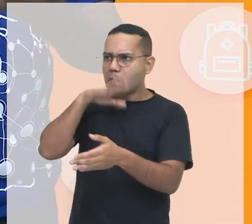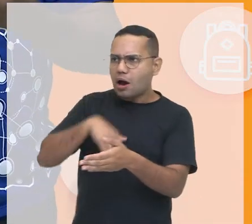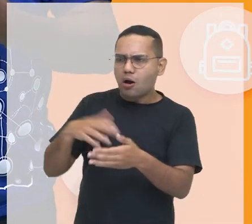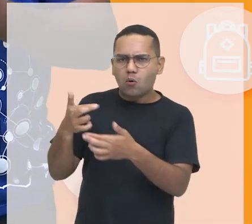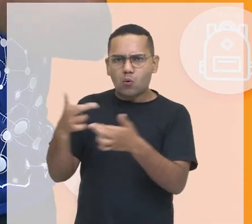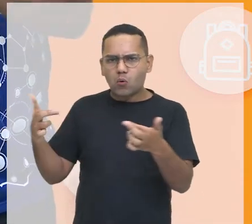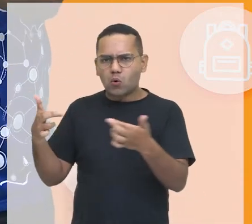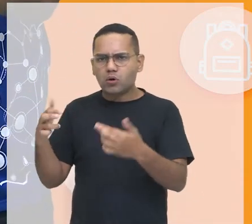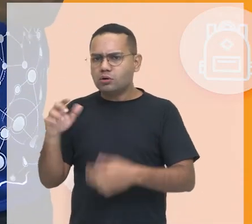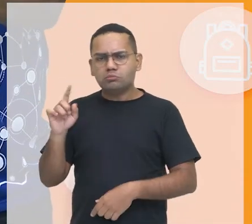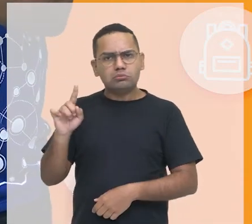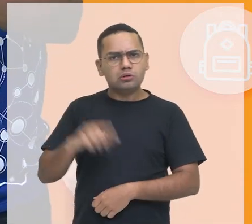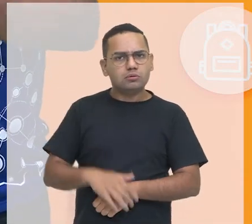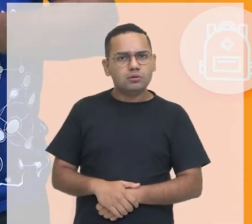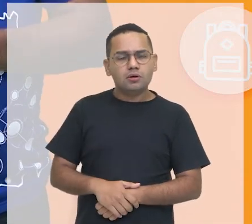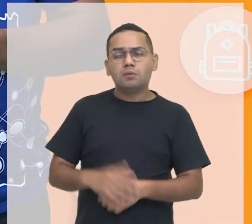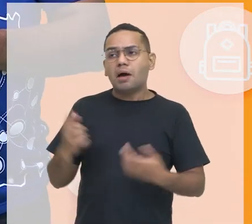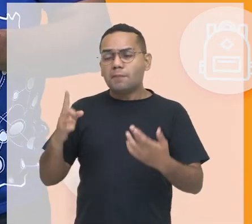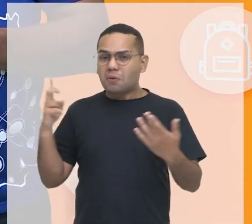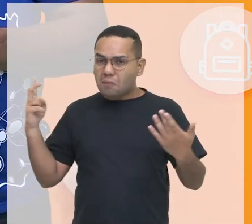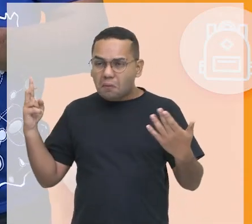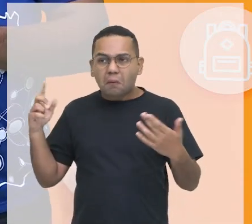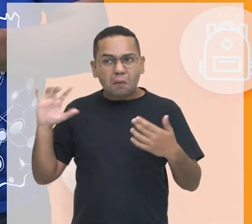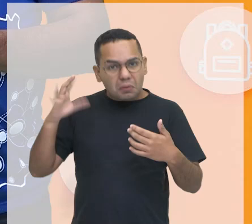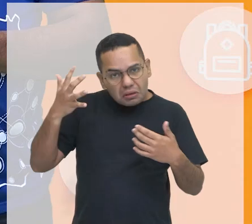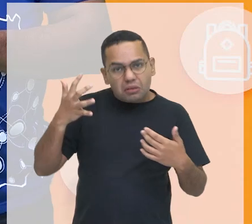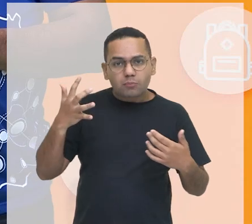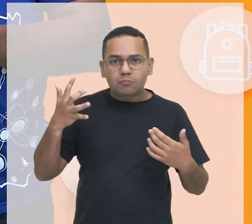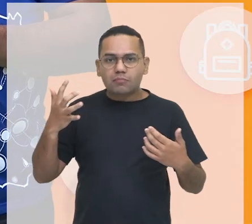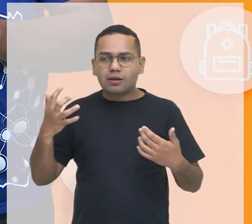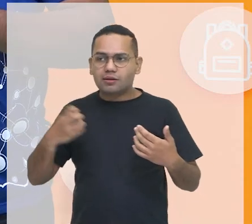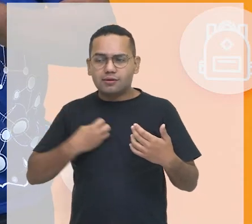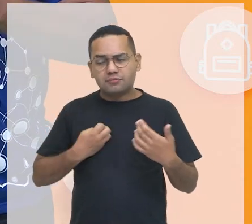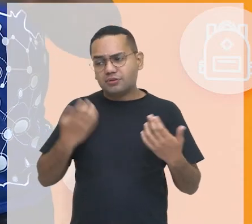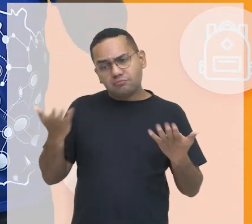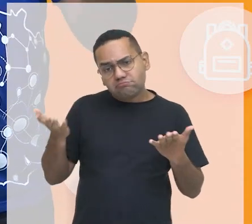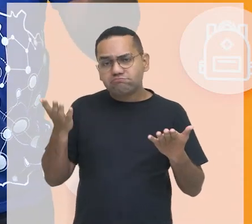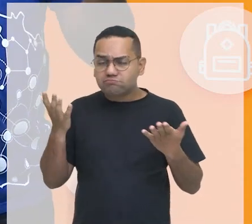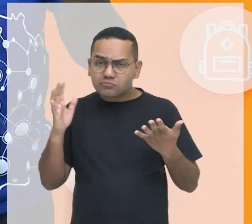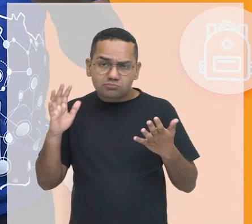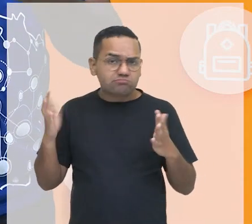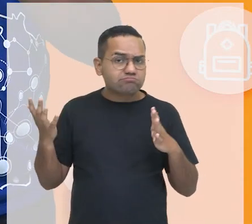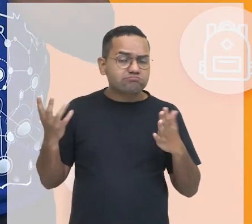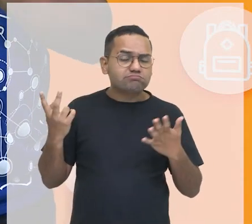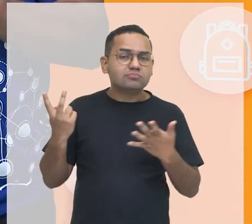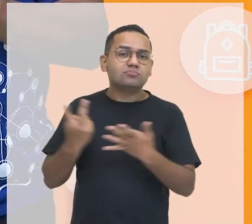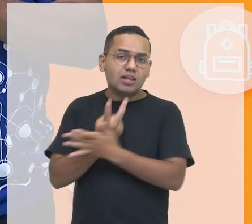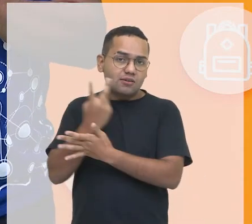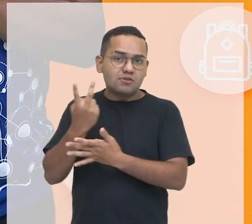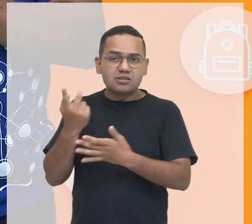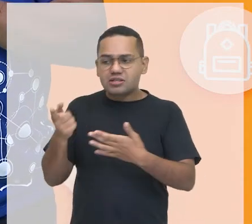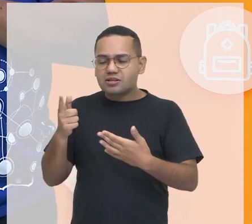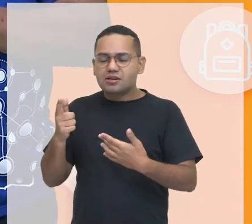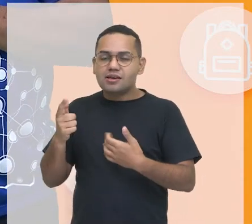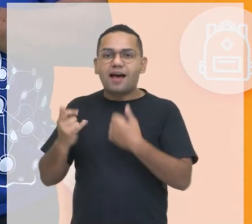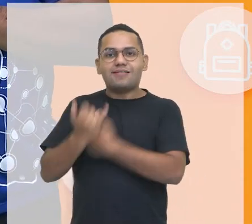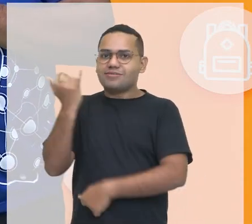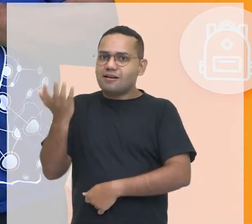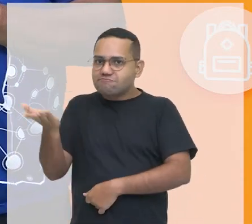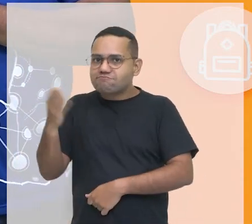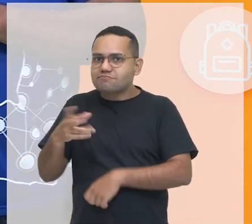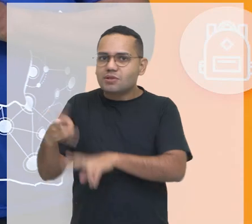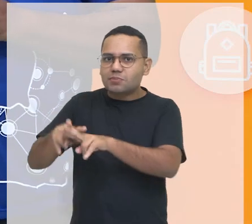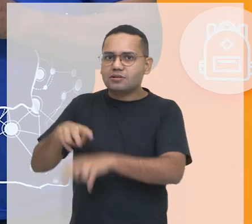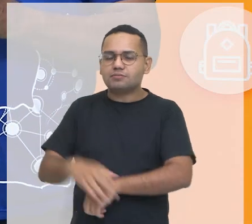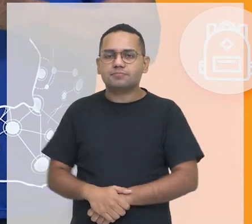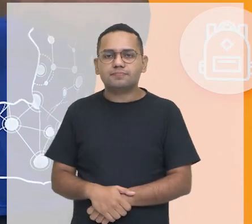fatalidade da vida caíram lá dentro. E aí? Tem que ser tratado. Então é muito complicado, né, a gente falar sobre direitos